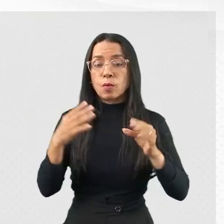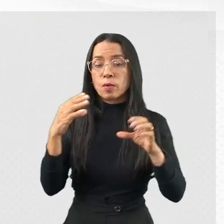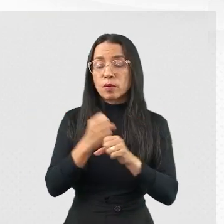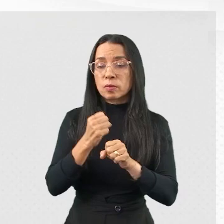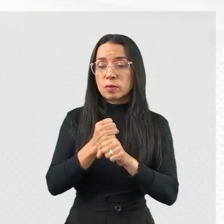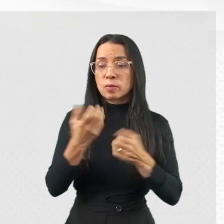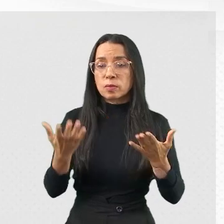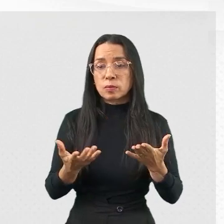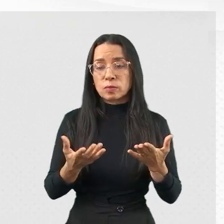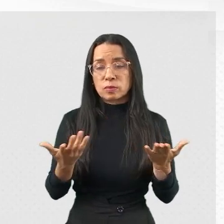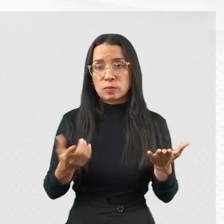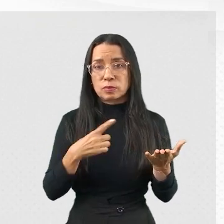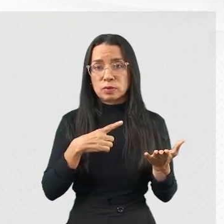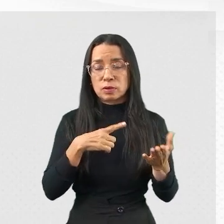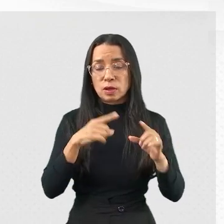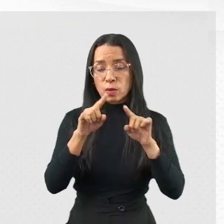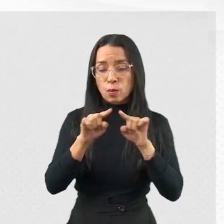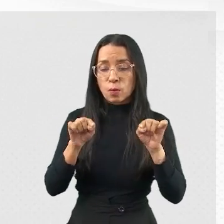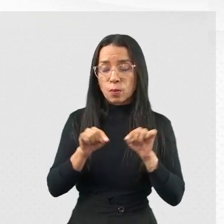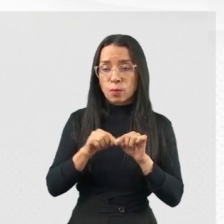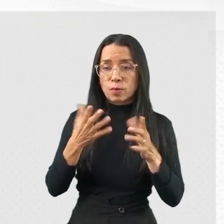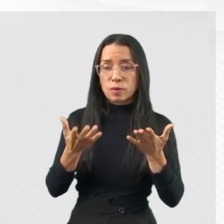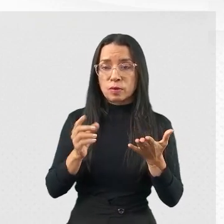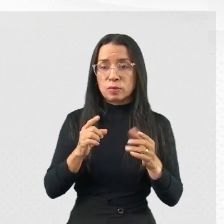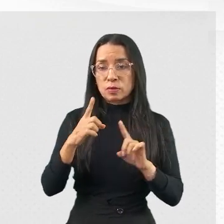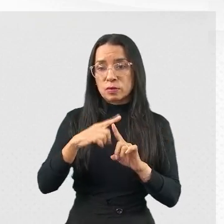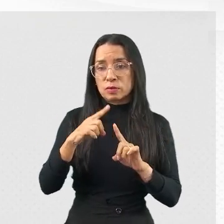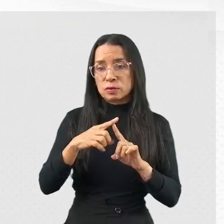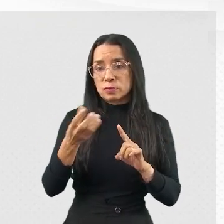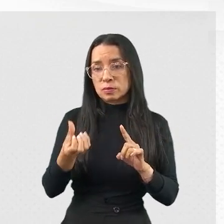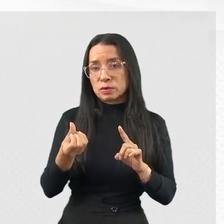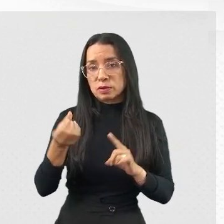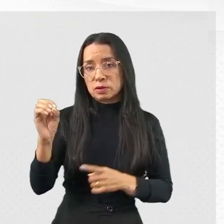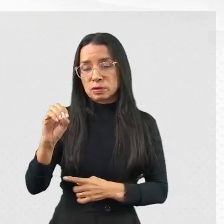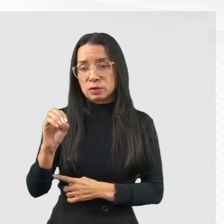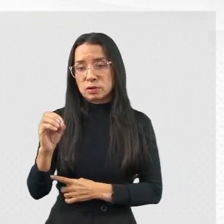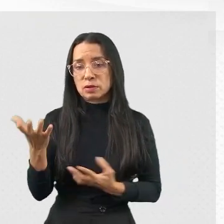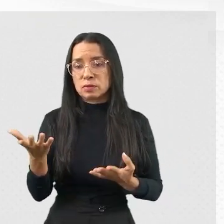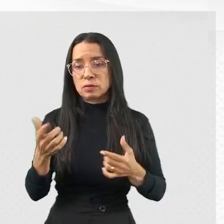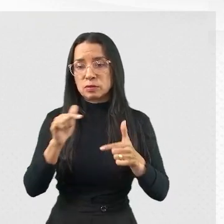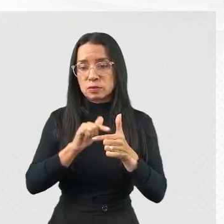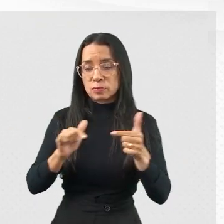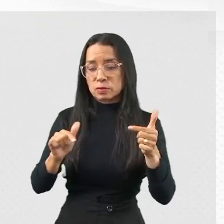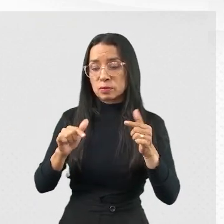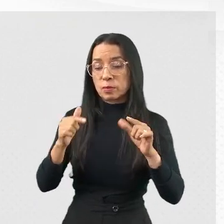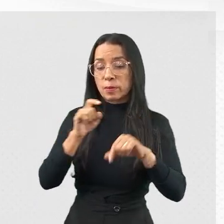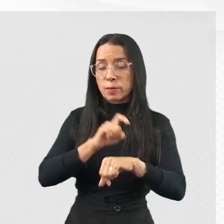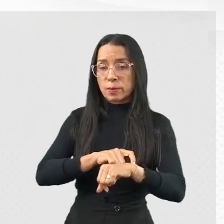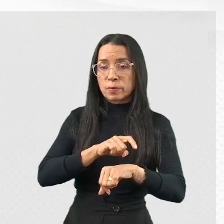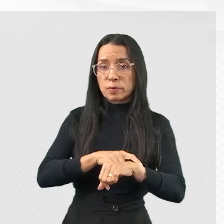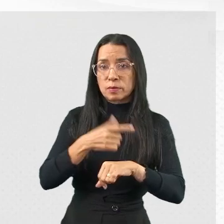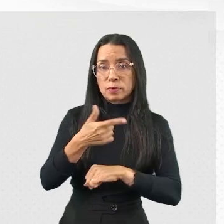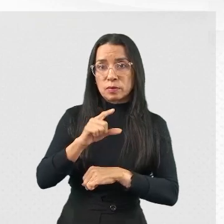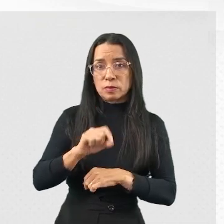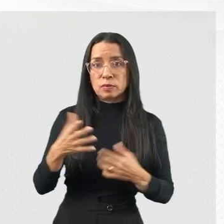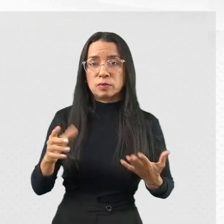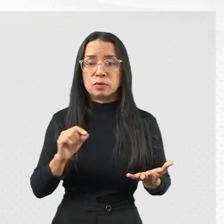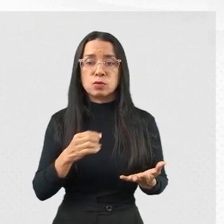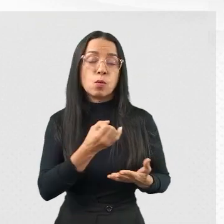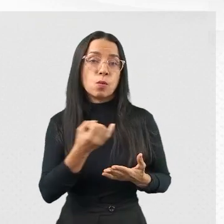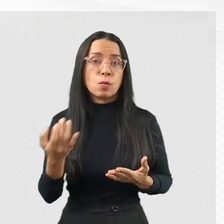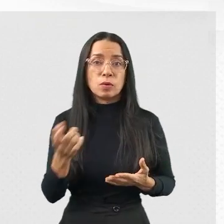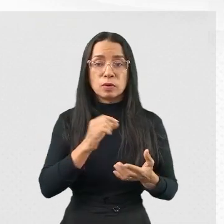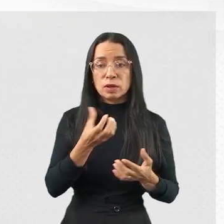Você pega o ângulo descrito, como eu dei o exemplo, tipo 60 graus, dividido pelo tempo, que foi 20. Quanto é que